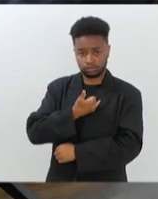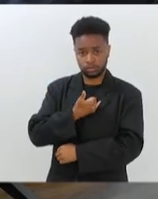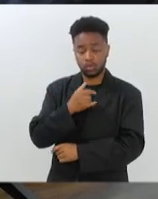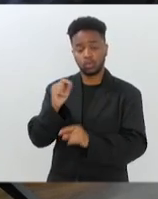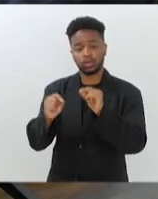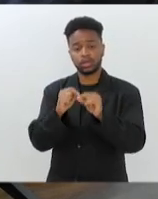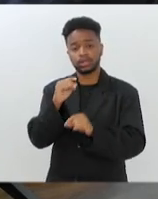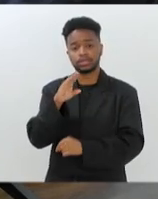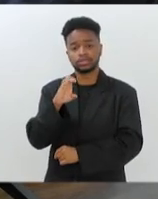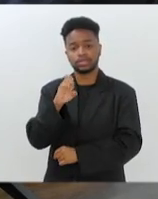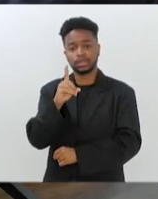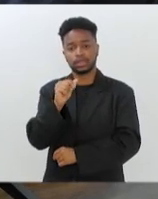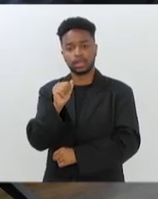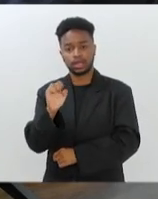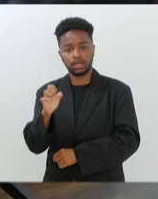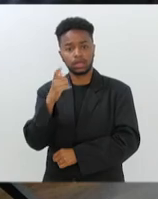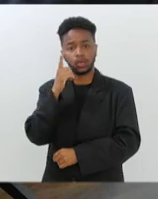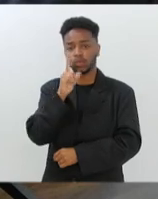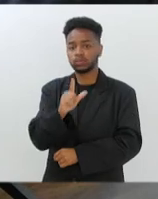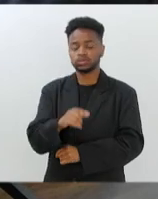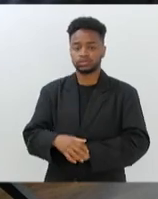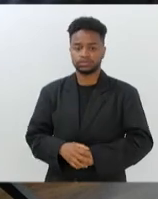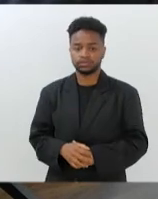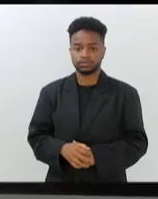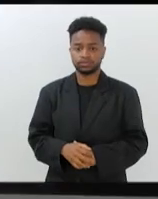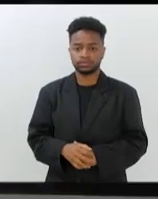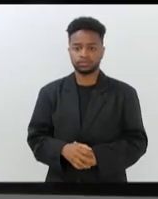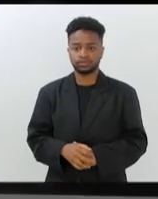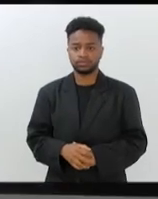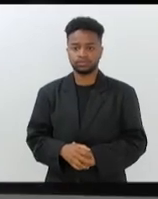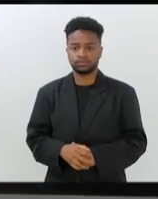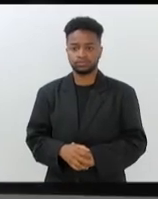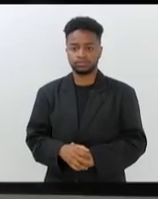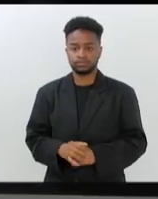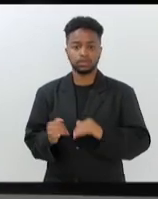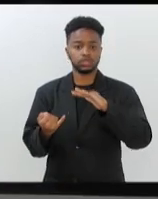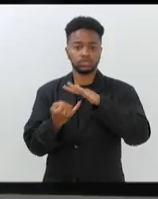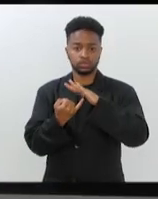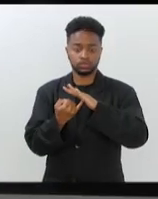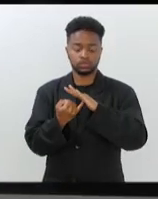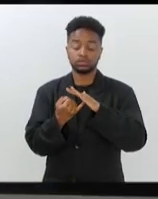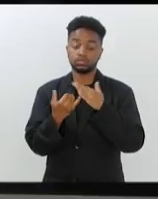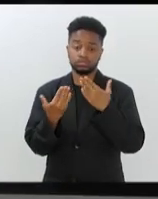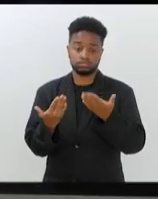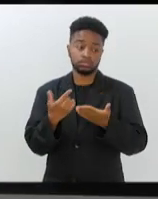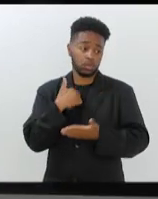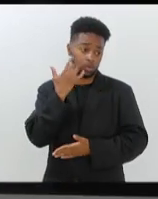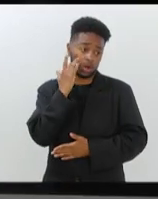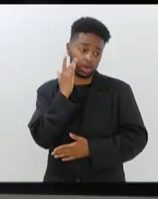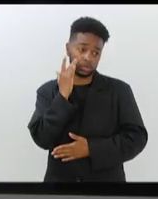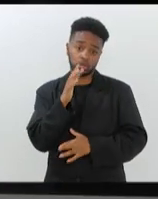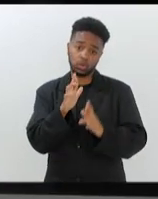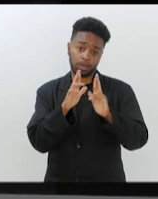que a ced teve de retorno institucional institucional o que eu pressuponho né então